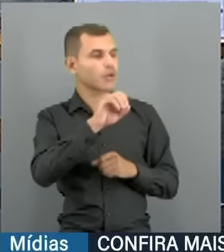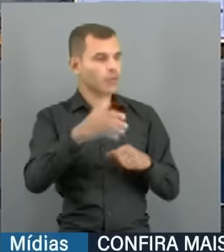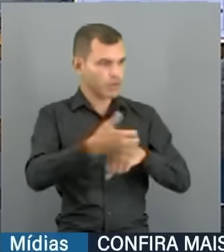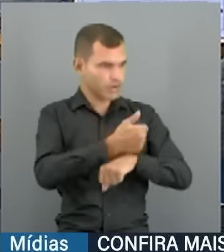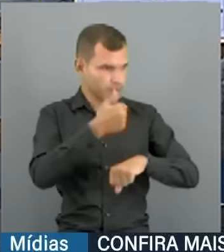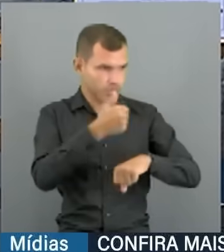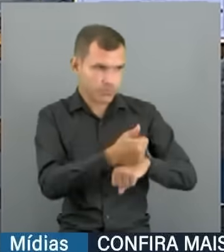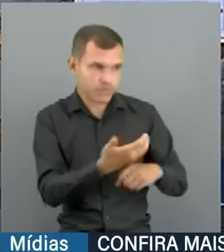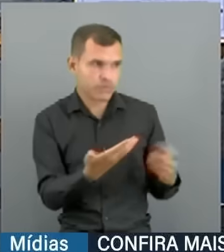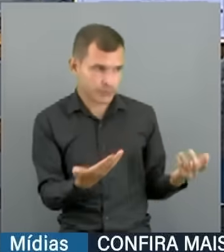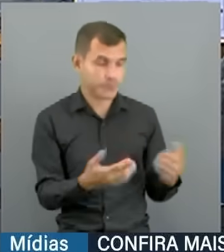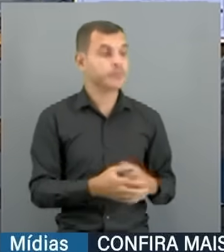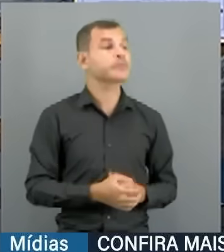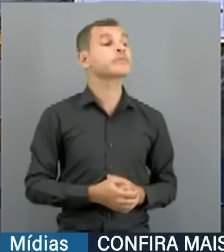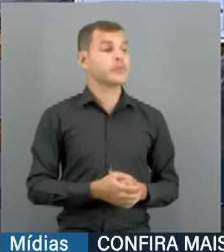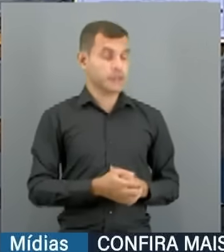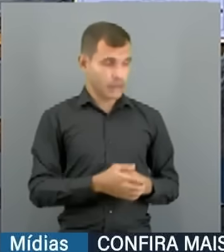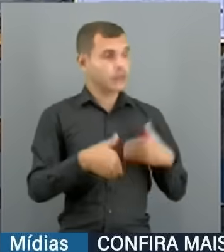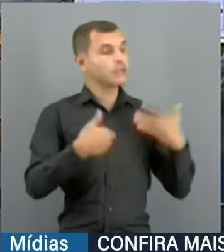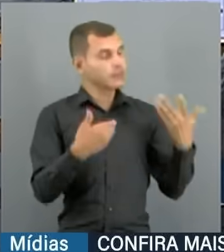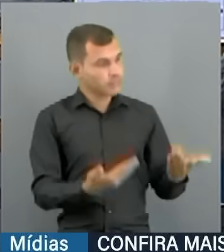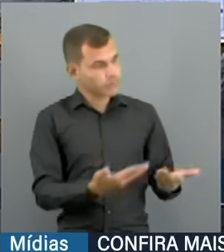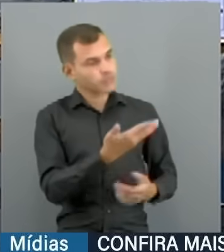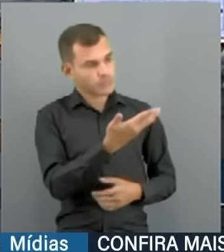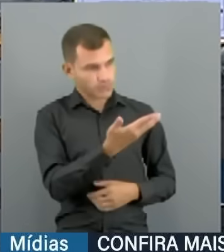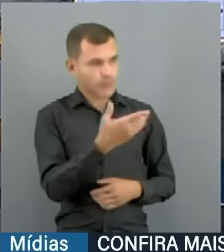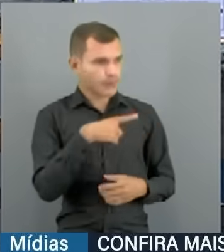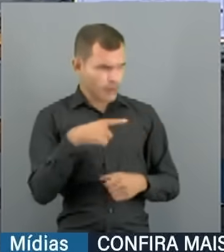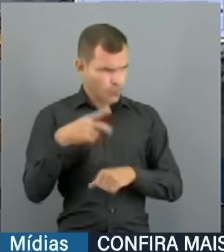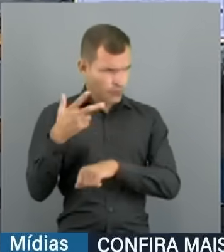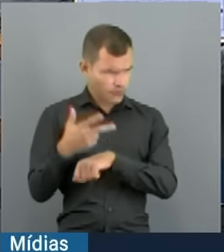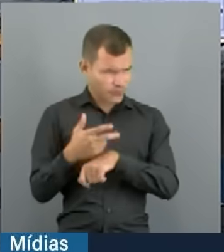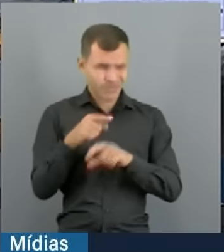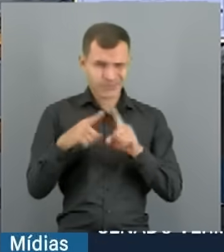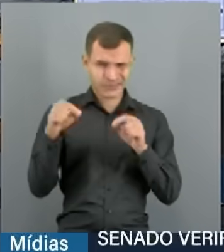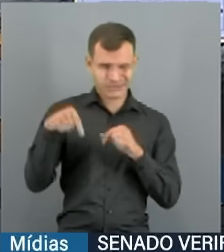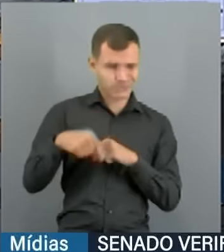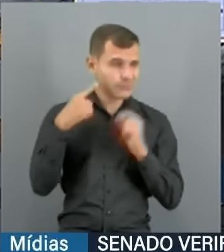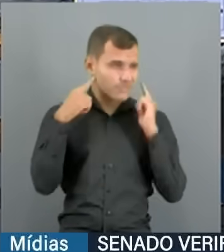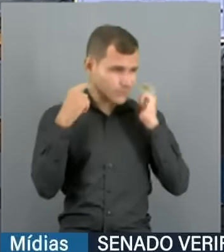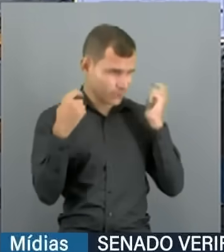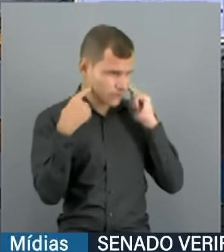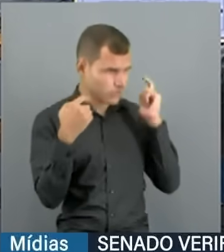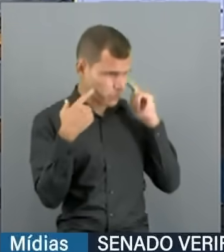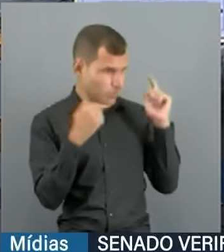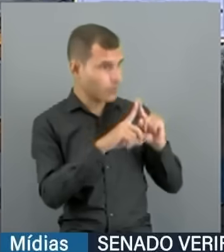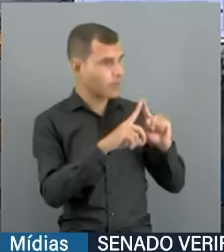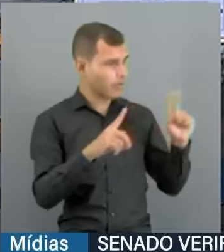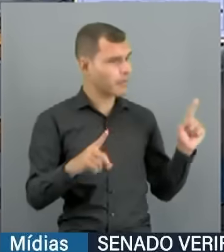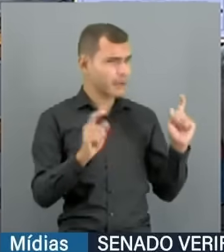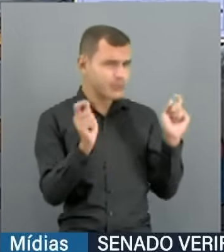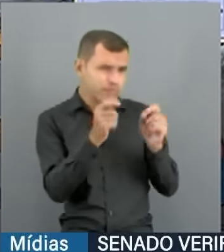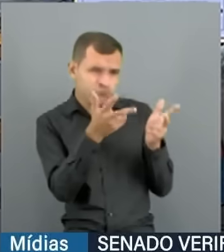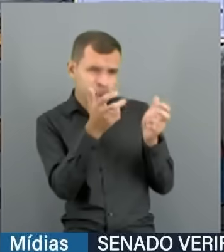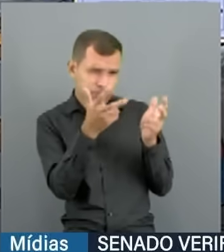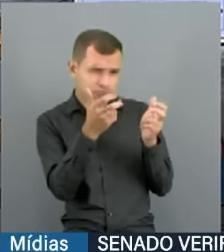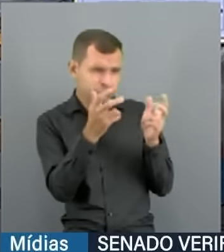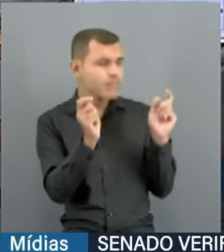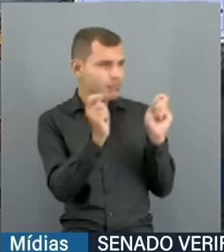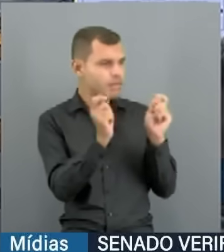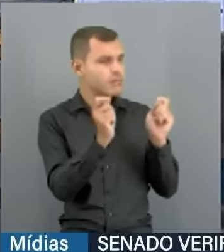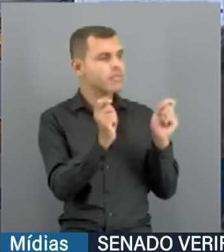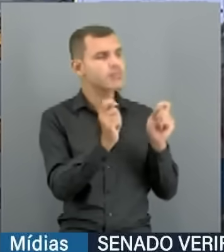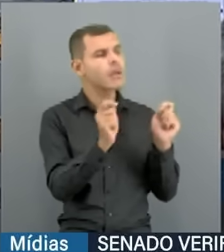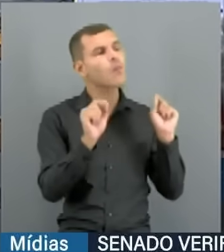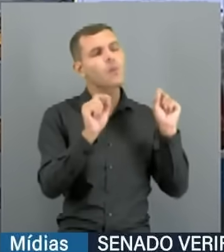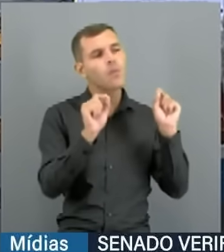General, nós temos inclusive um vídeo aqui, mas tem muito barulho, mas na verdade de forma muito clara dá para se perceber, aonde